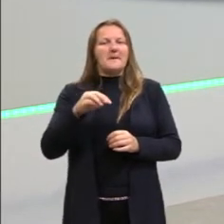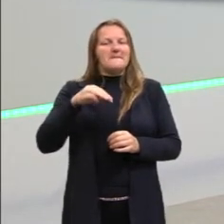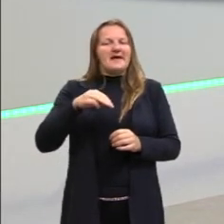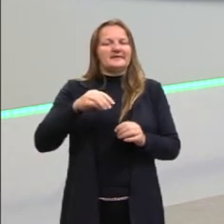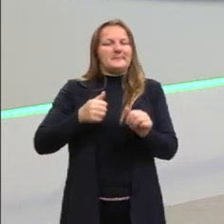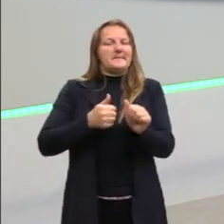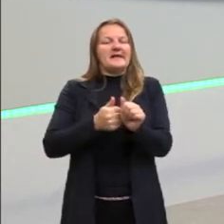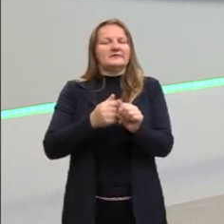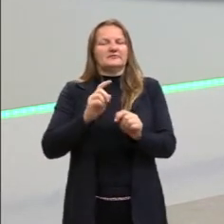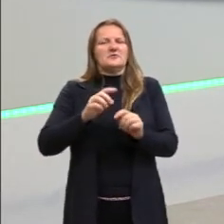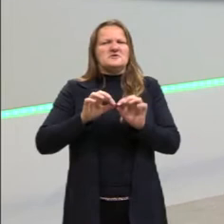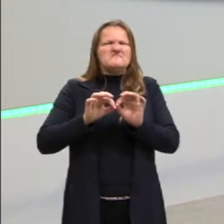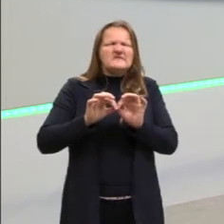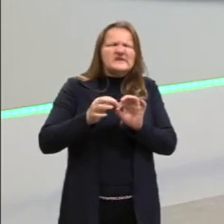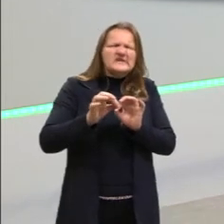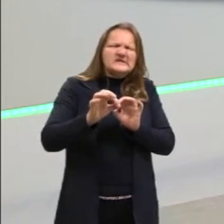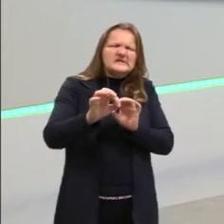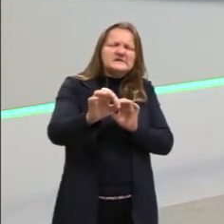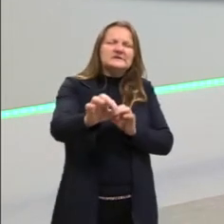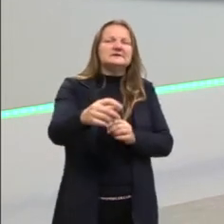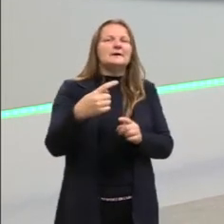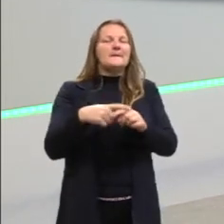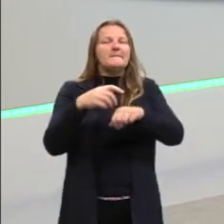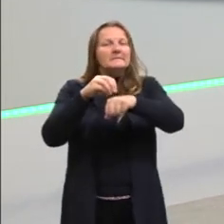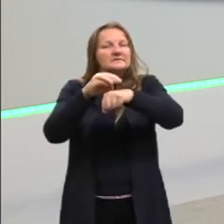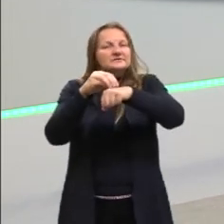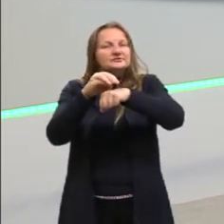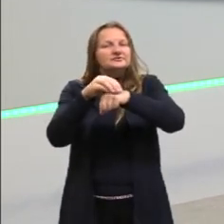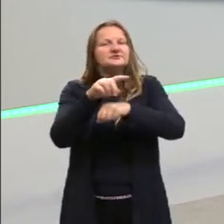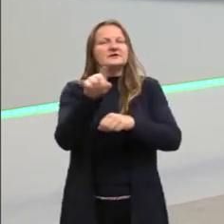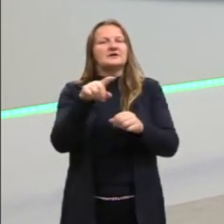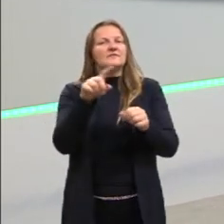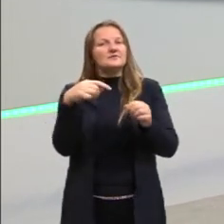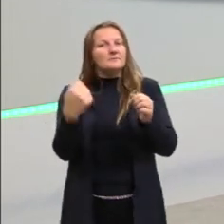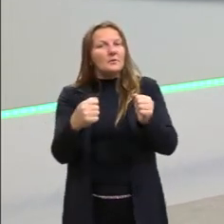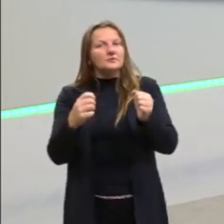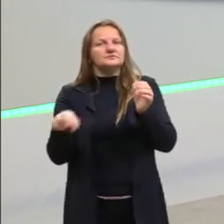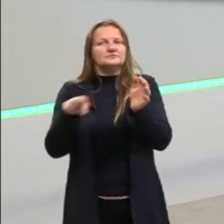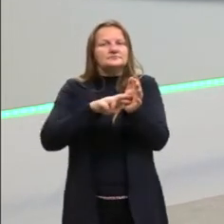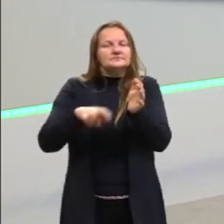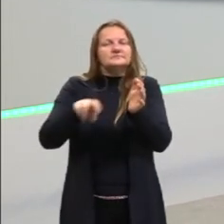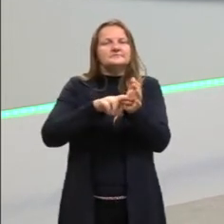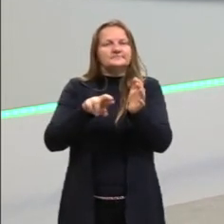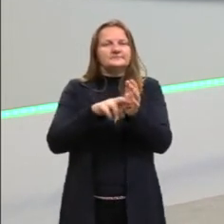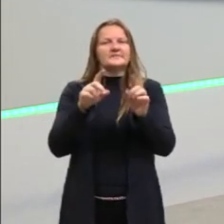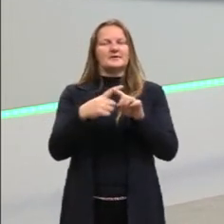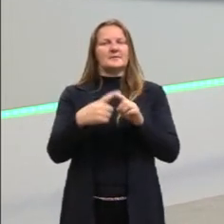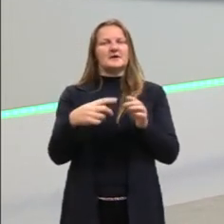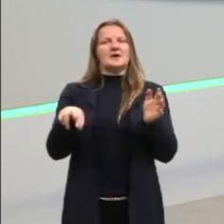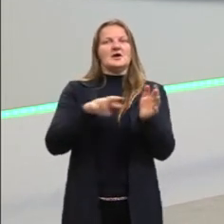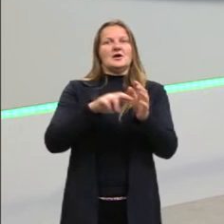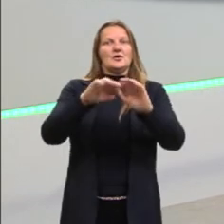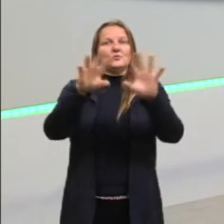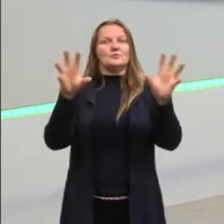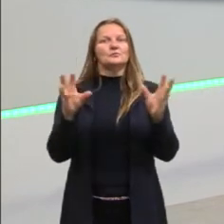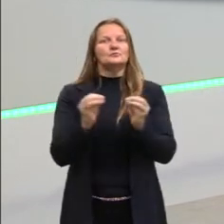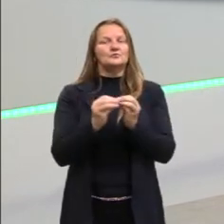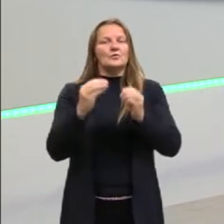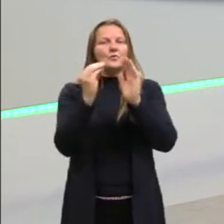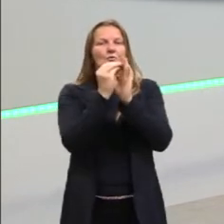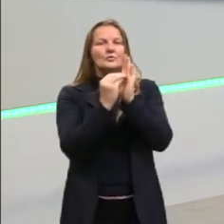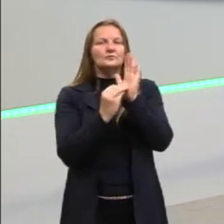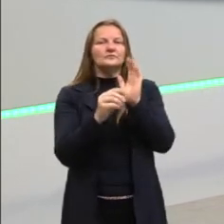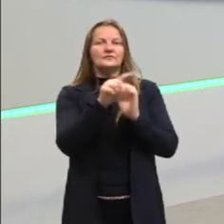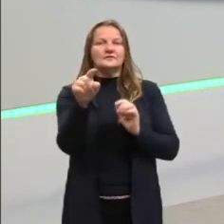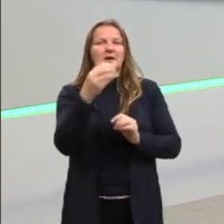é dar alguns indícios aí do que vocês podem ainda revisar, o que pode ainda retomar aí de conteúdo, para